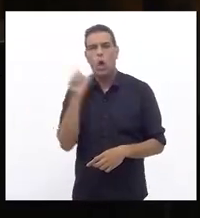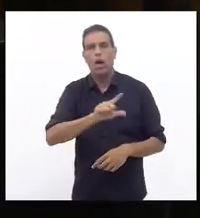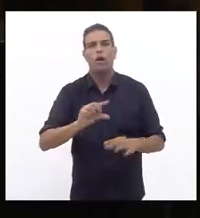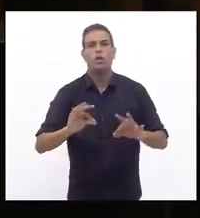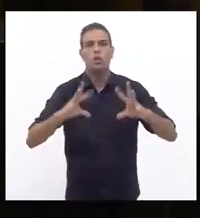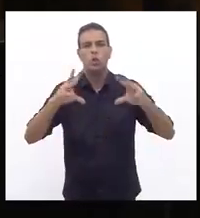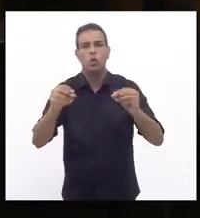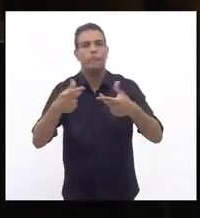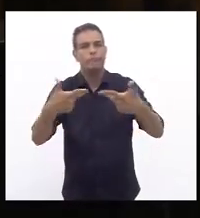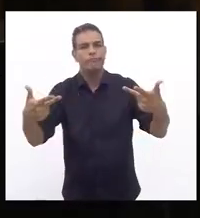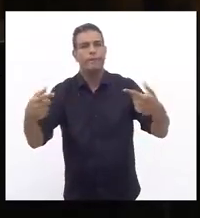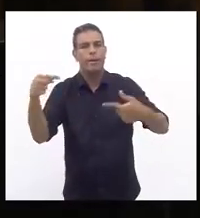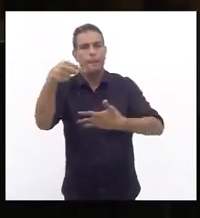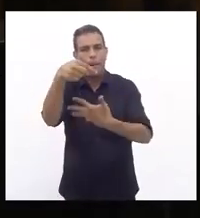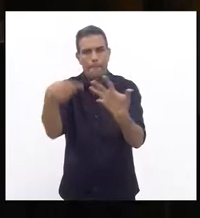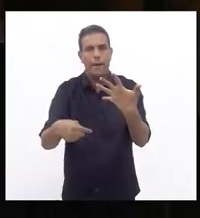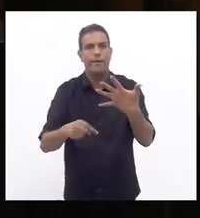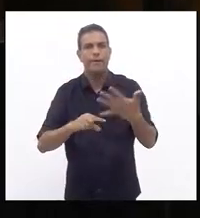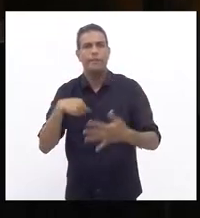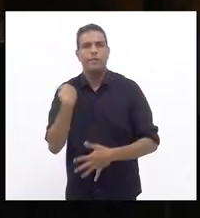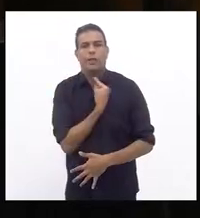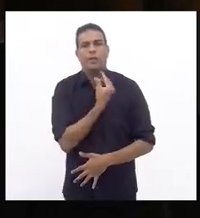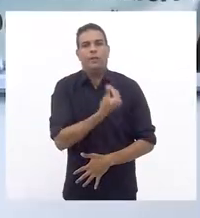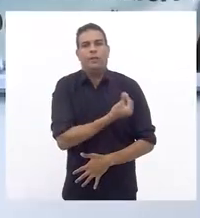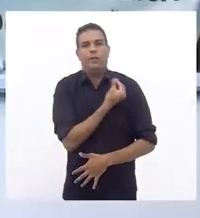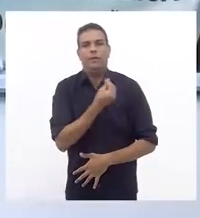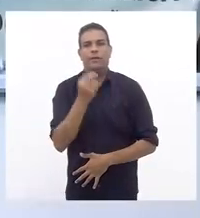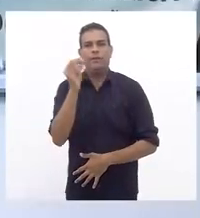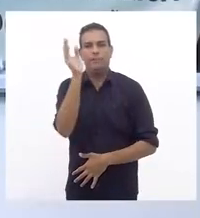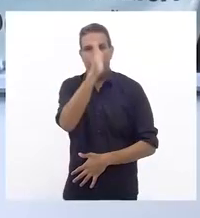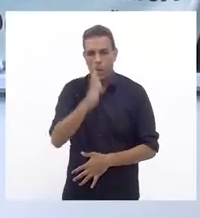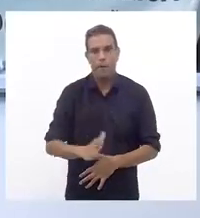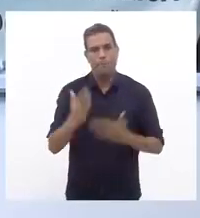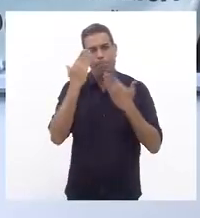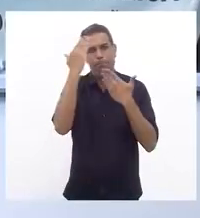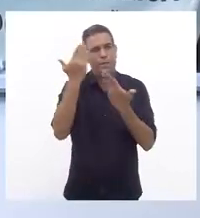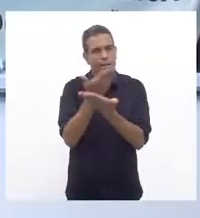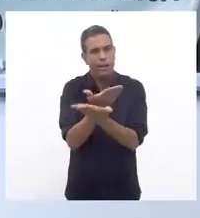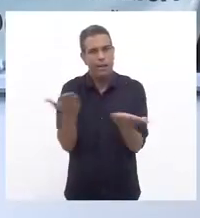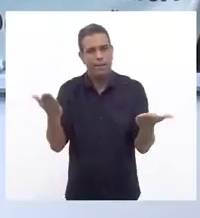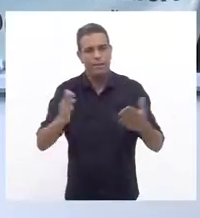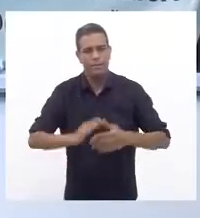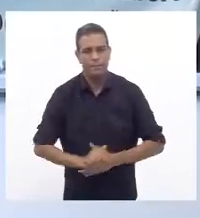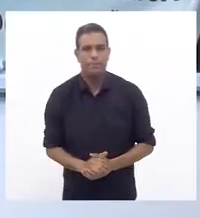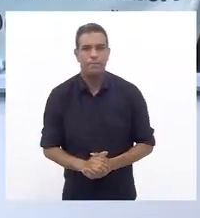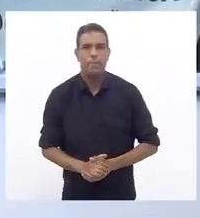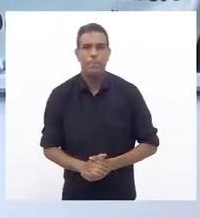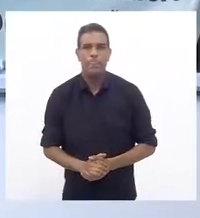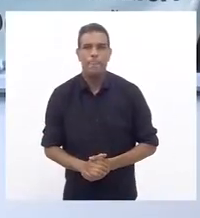bom trabalho oferecido para a nossa população. Muito obrigada, presidenta.